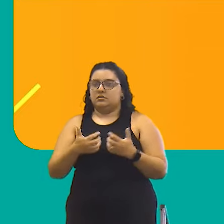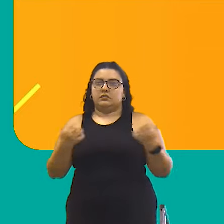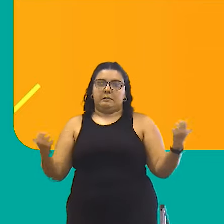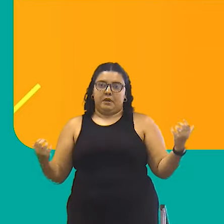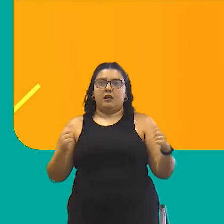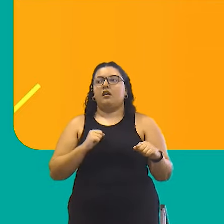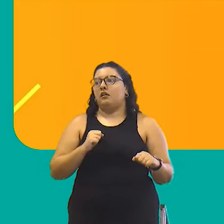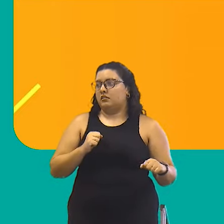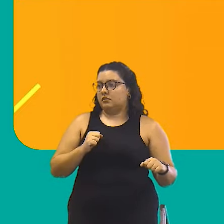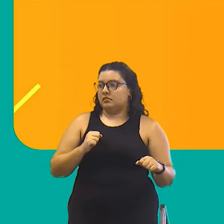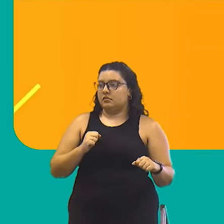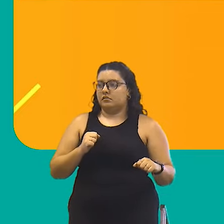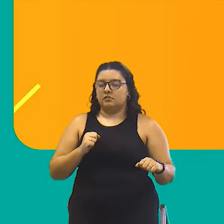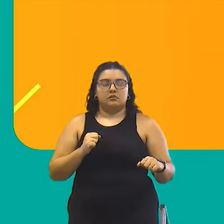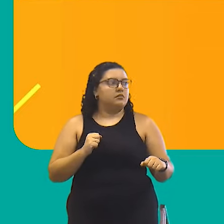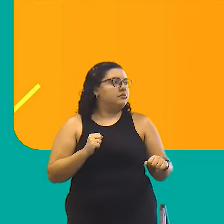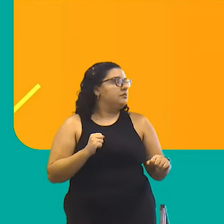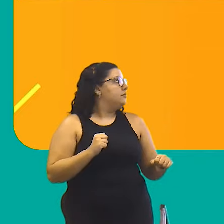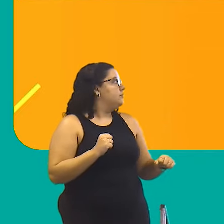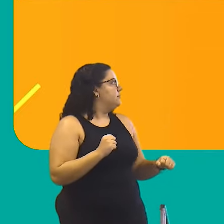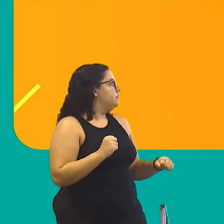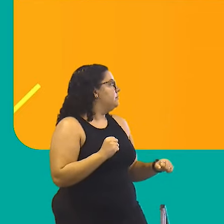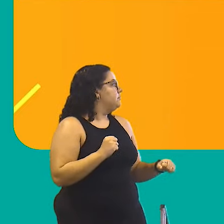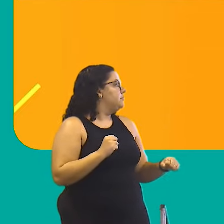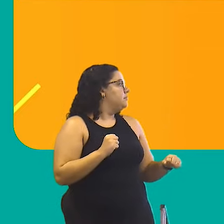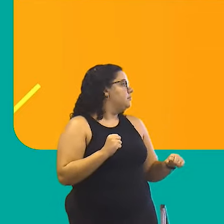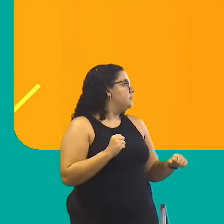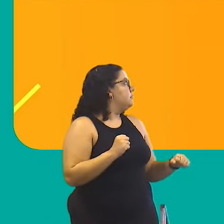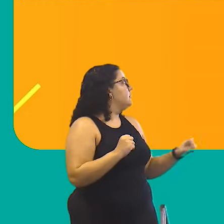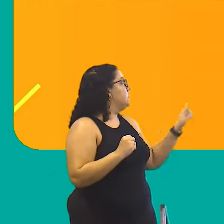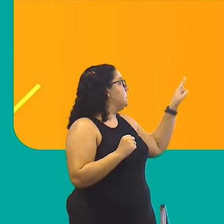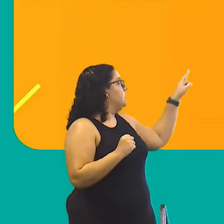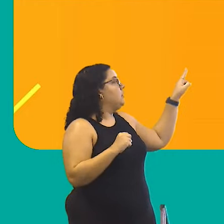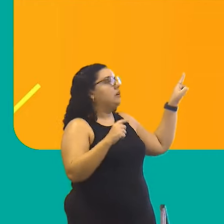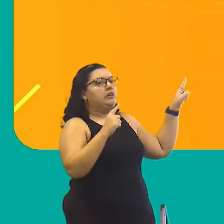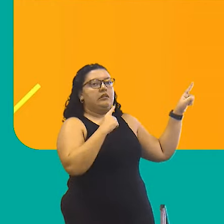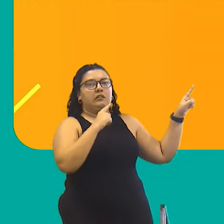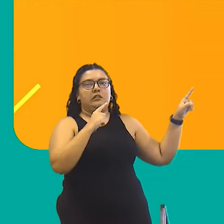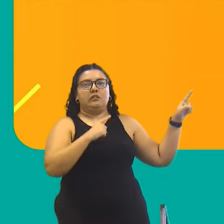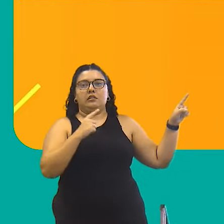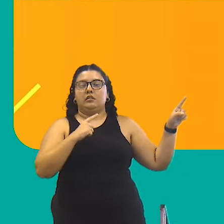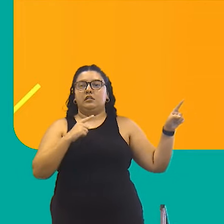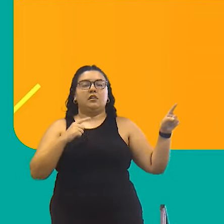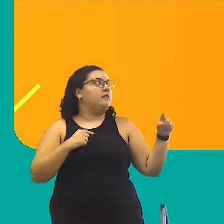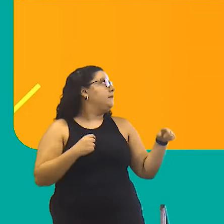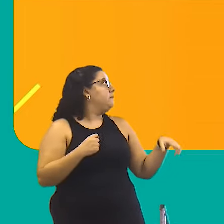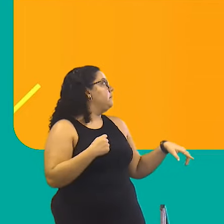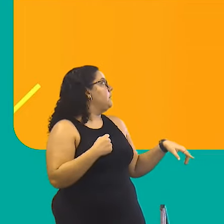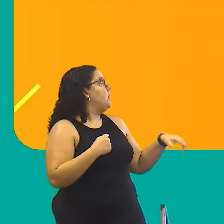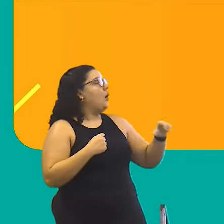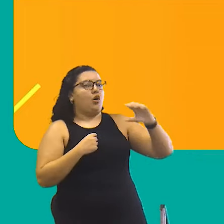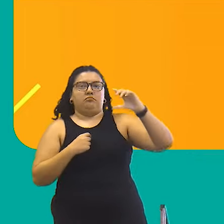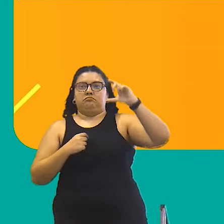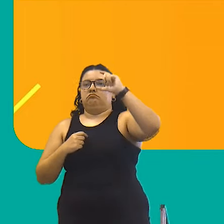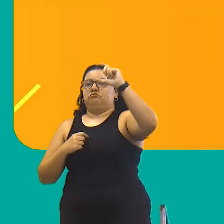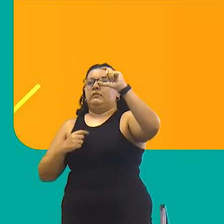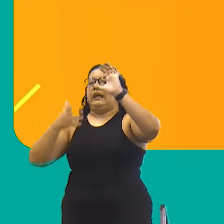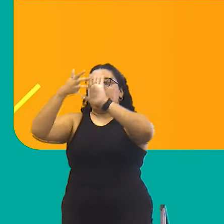Professor, você está de zoeira comigo? Não. Existe uma linha em branco separando